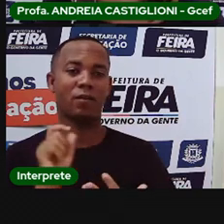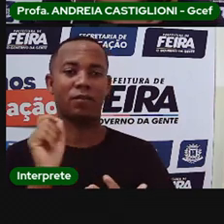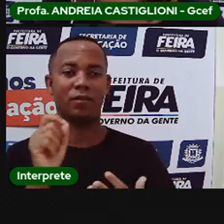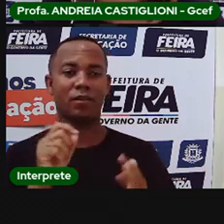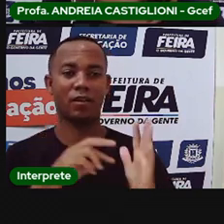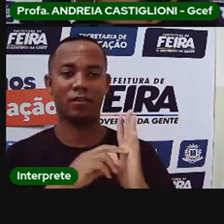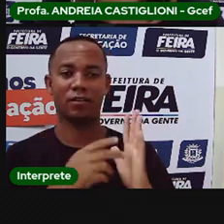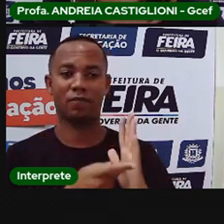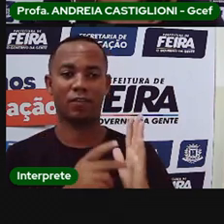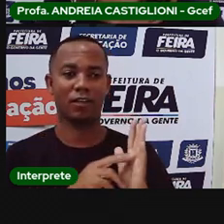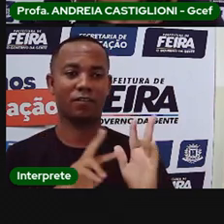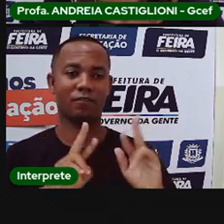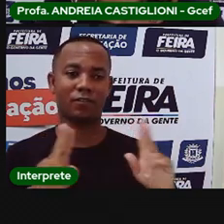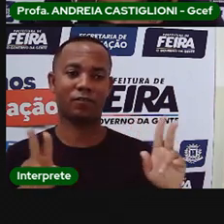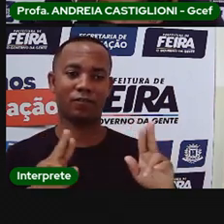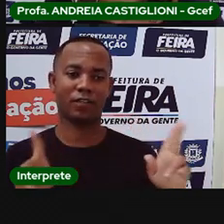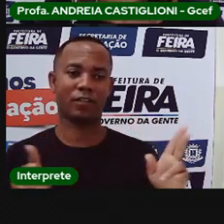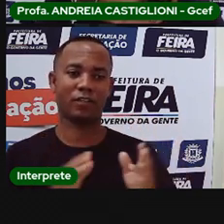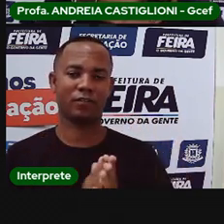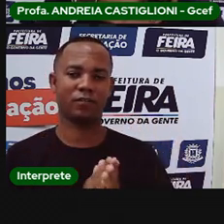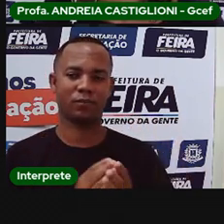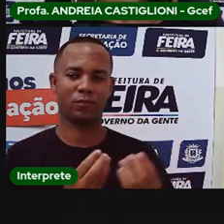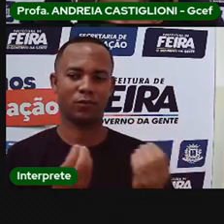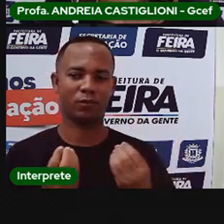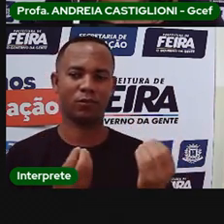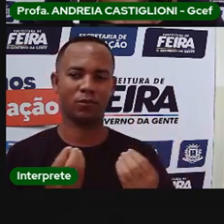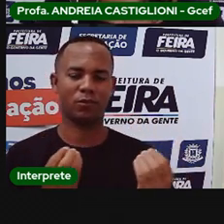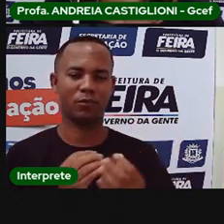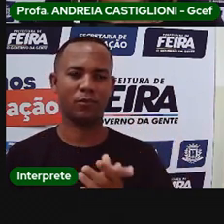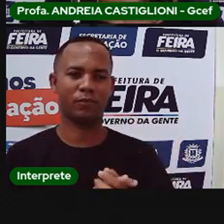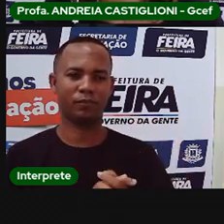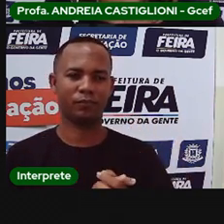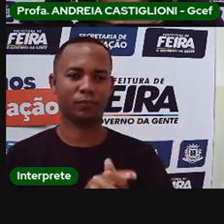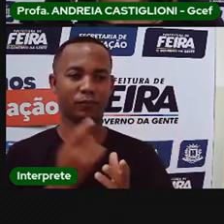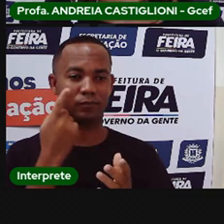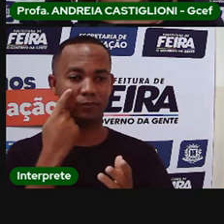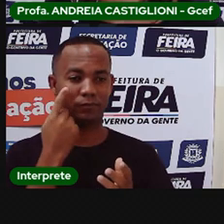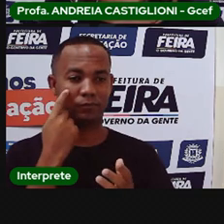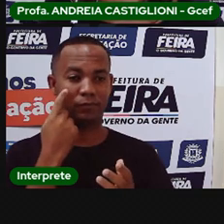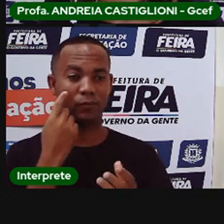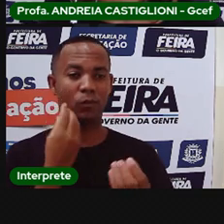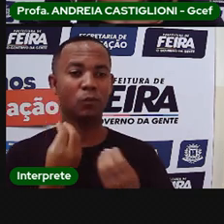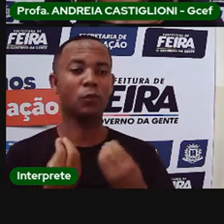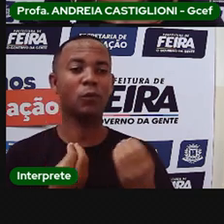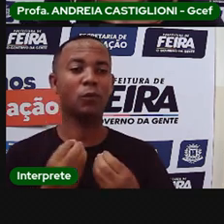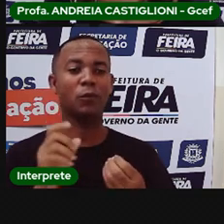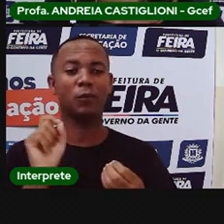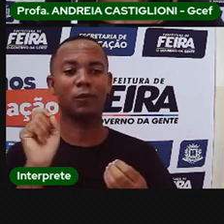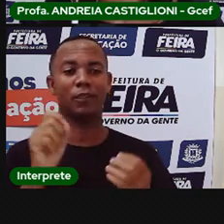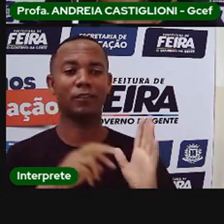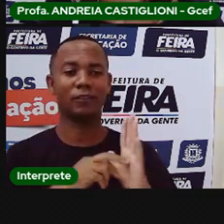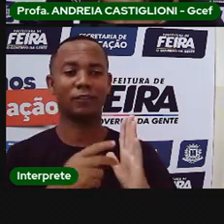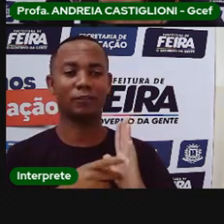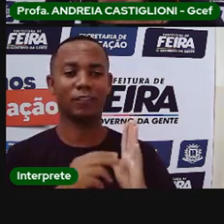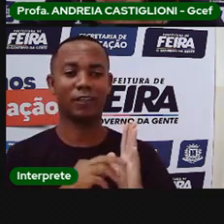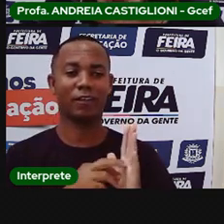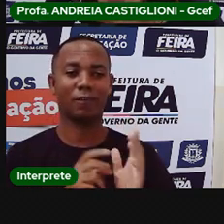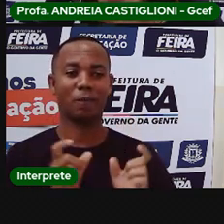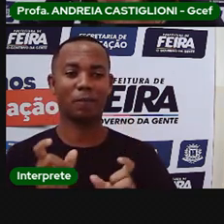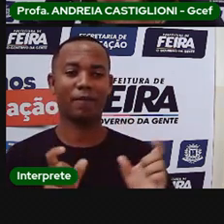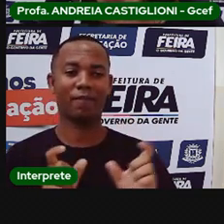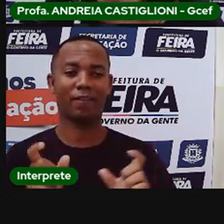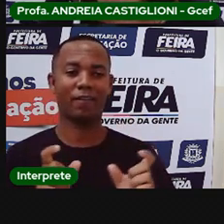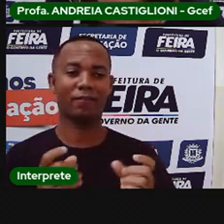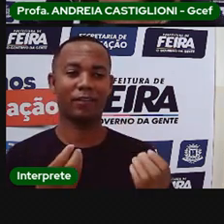nesse contexto. E aí, gente, o que é para vocês stop motion? Alguém sabe dizer o que é